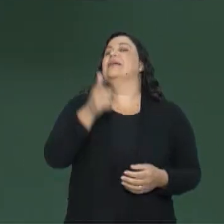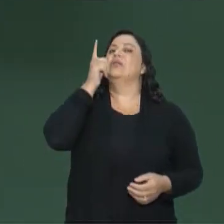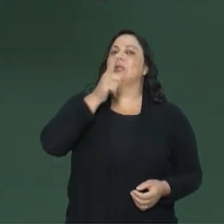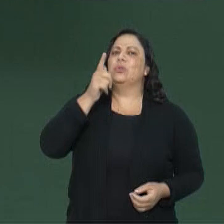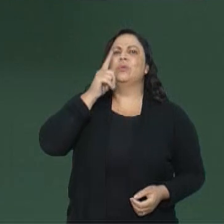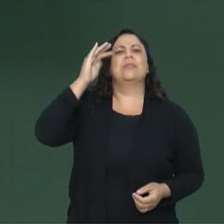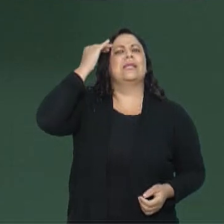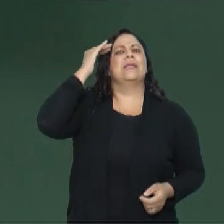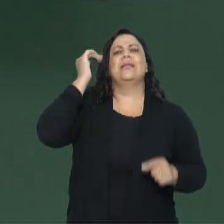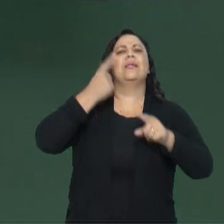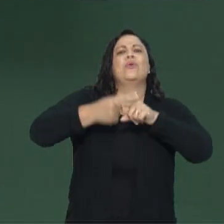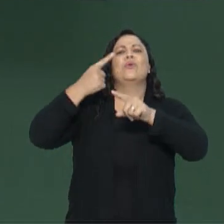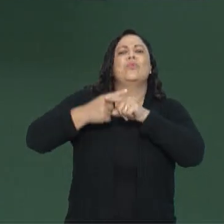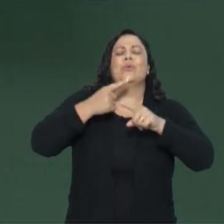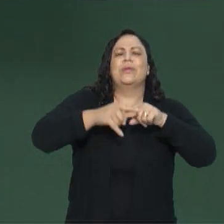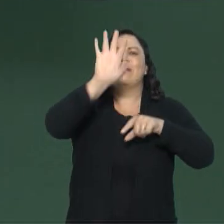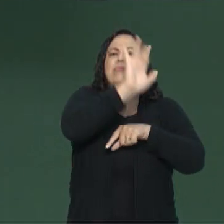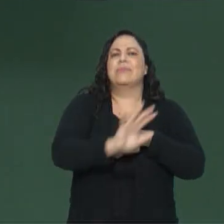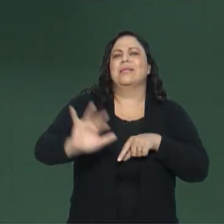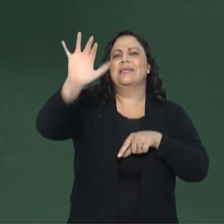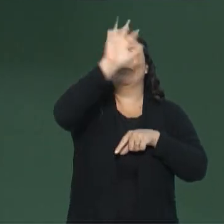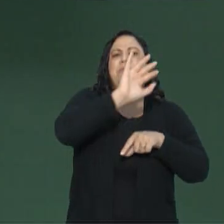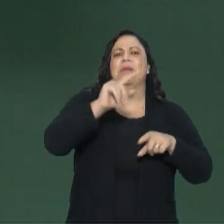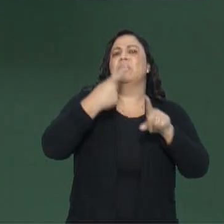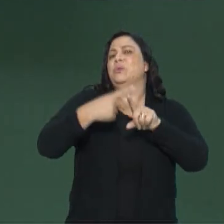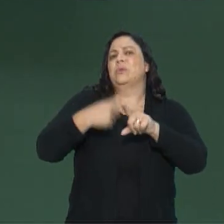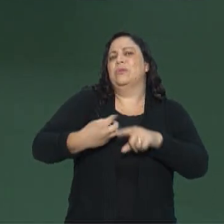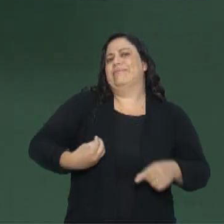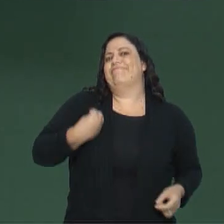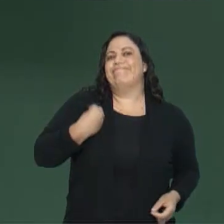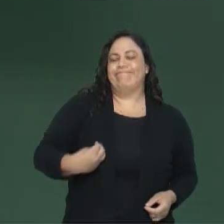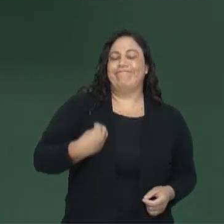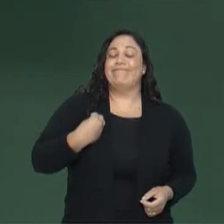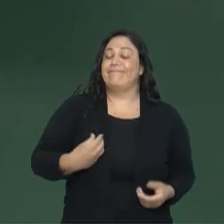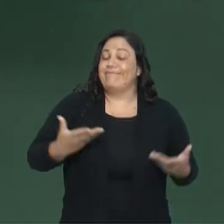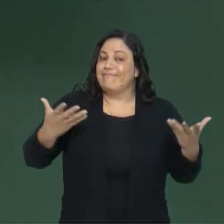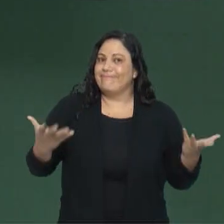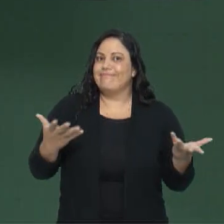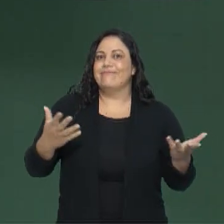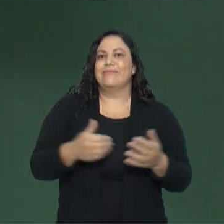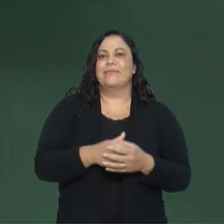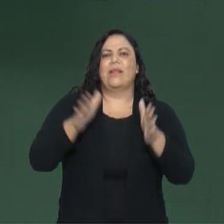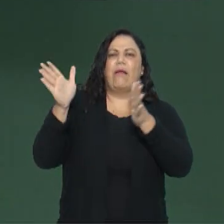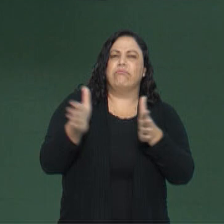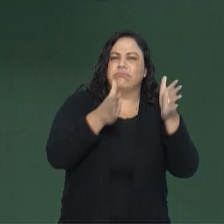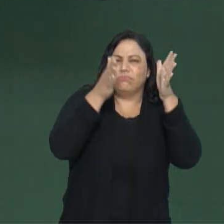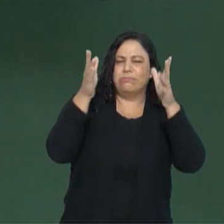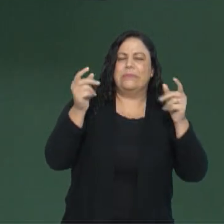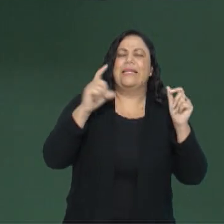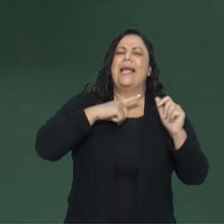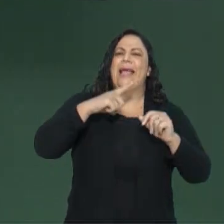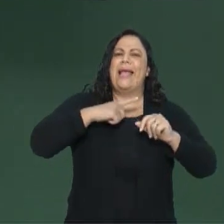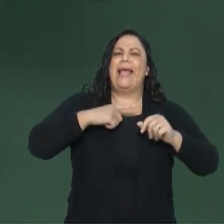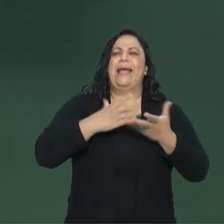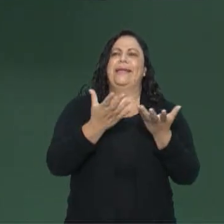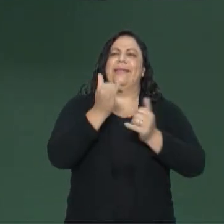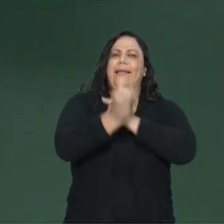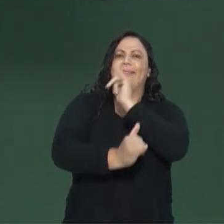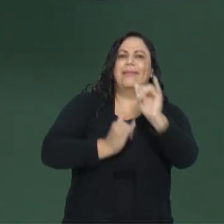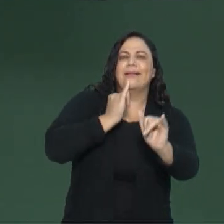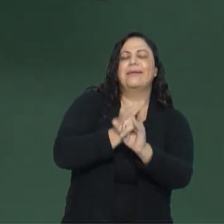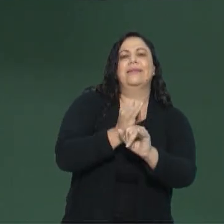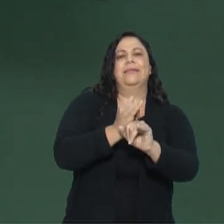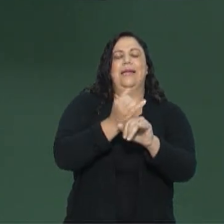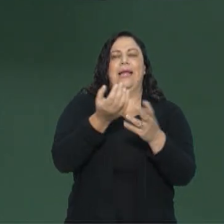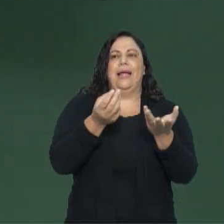entender por que dessas imagens, por que existem essas imagens percorrendo a internet, em sites. A gente